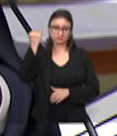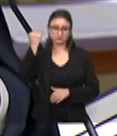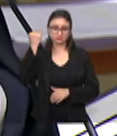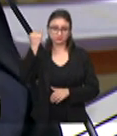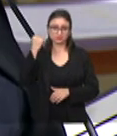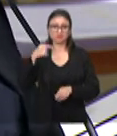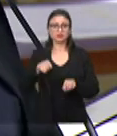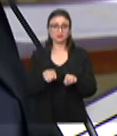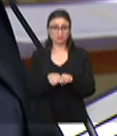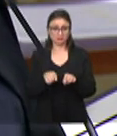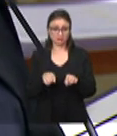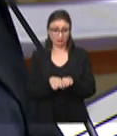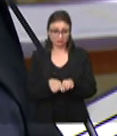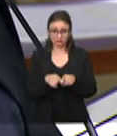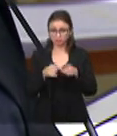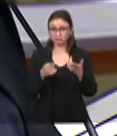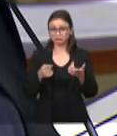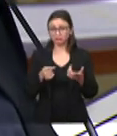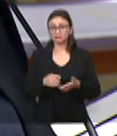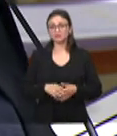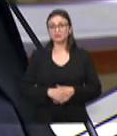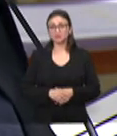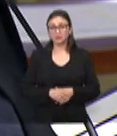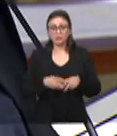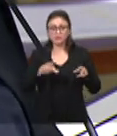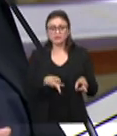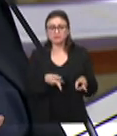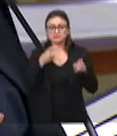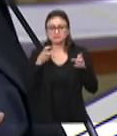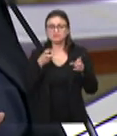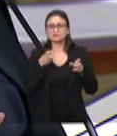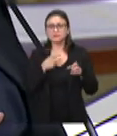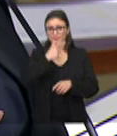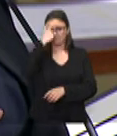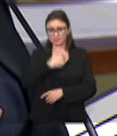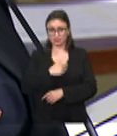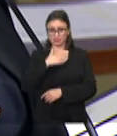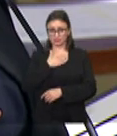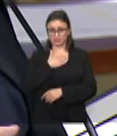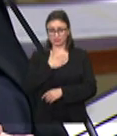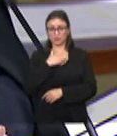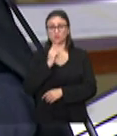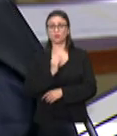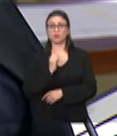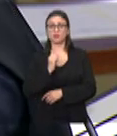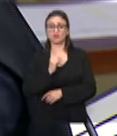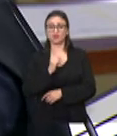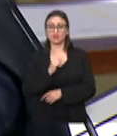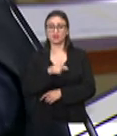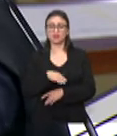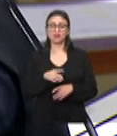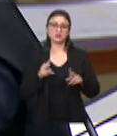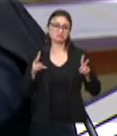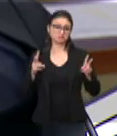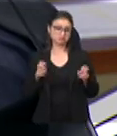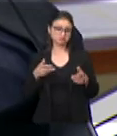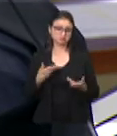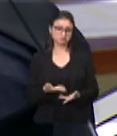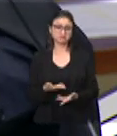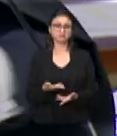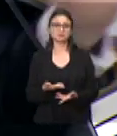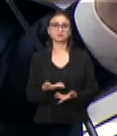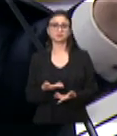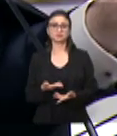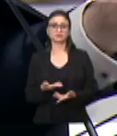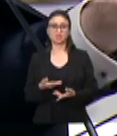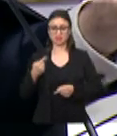a relevância da observação, a percepção que tenho é que acalma